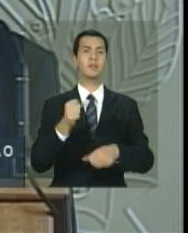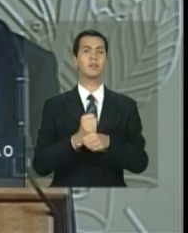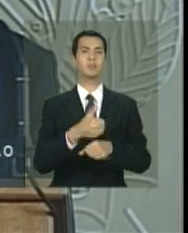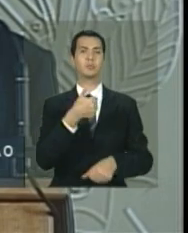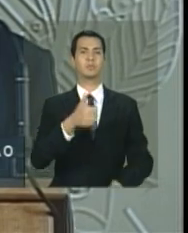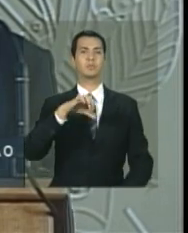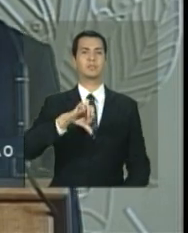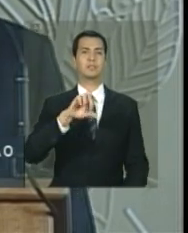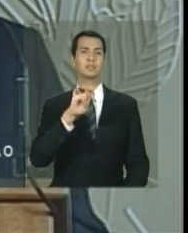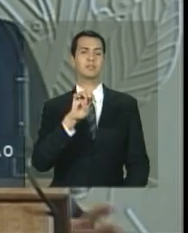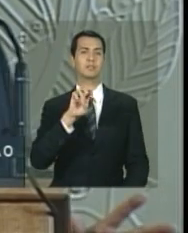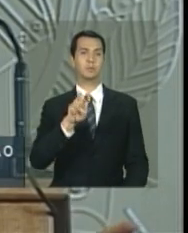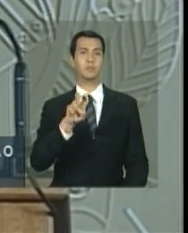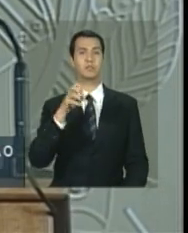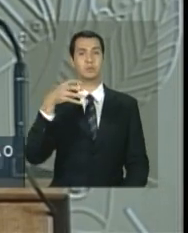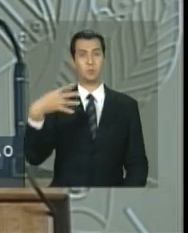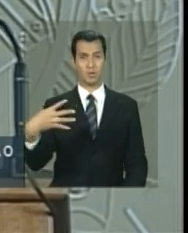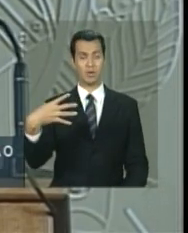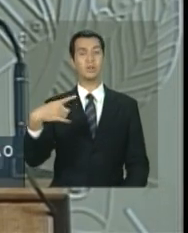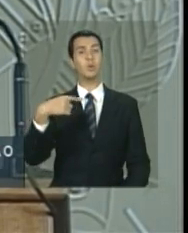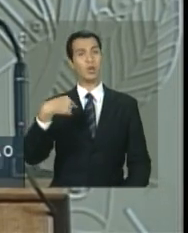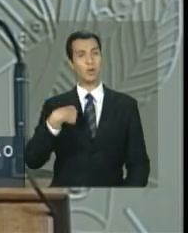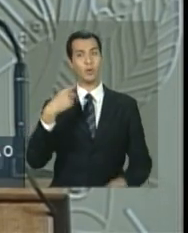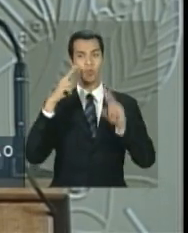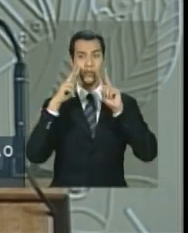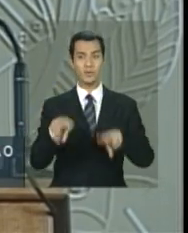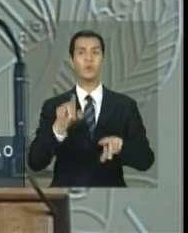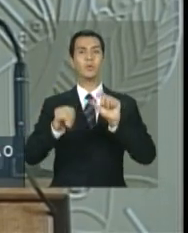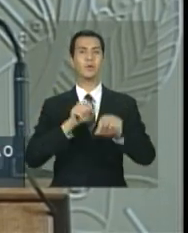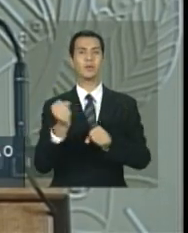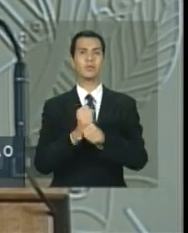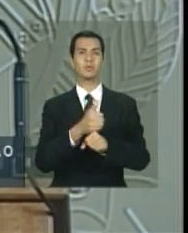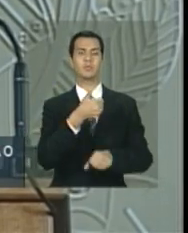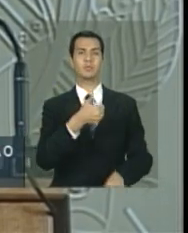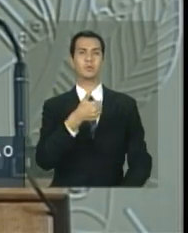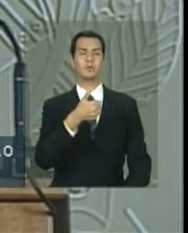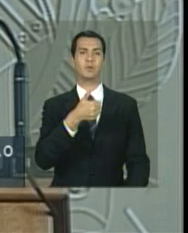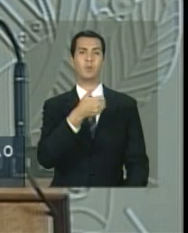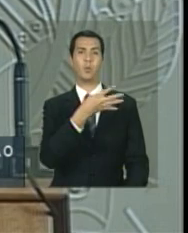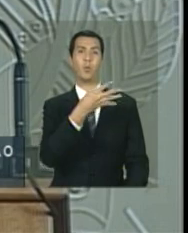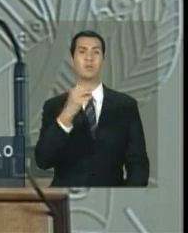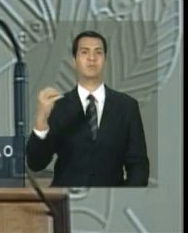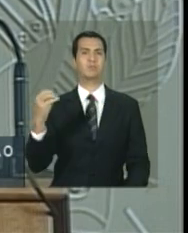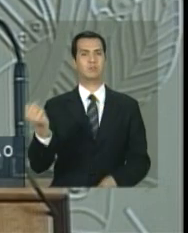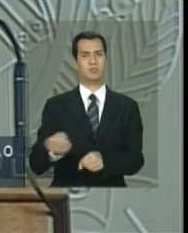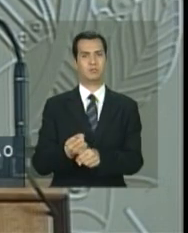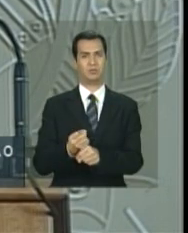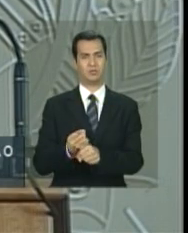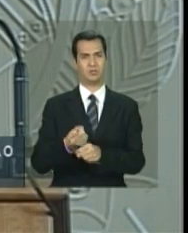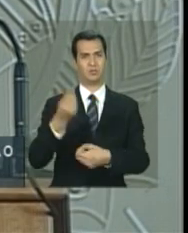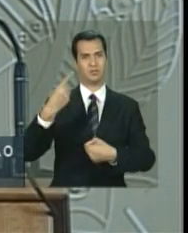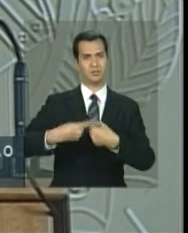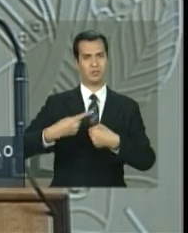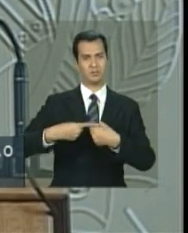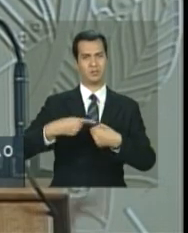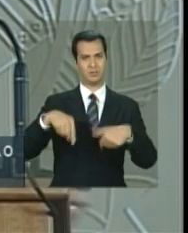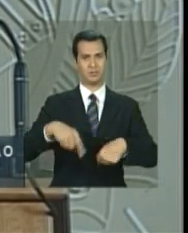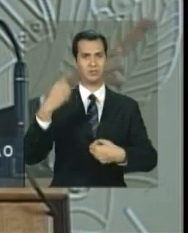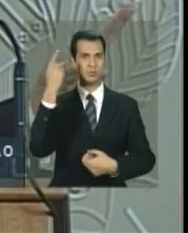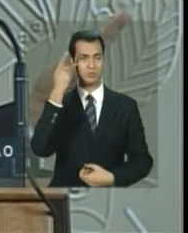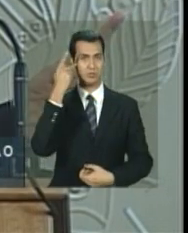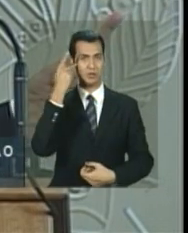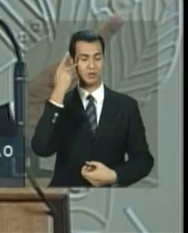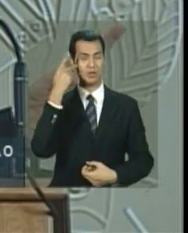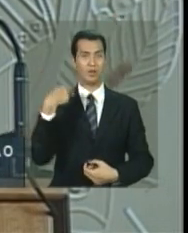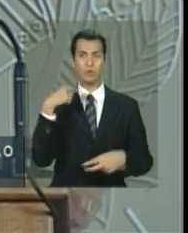54, para a inauguração do Parque Ibirapuera e para as comemorações. E a partir daí, me apaixonei pela cidade e quis vir